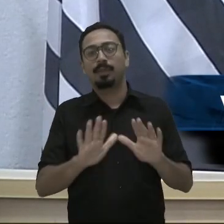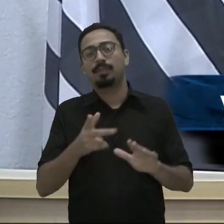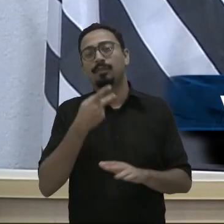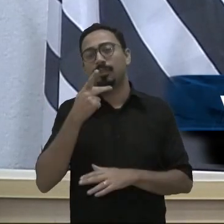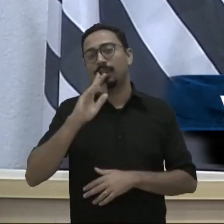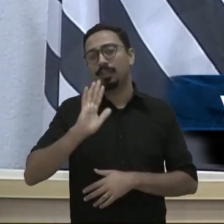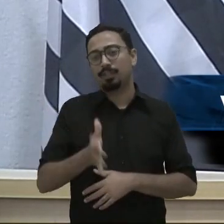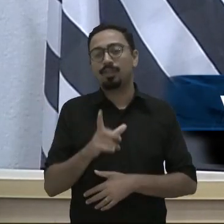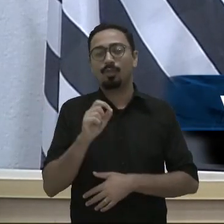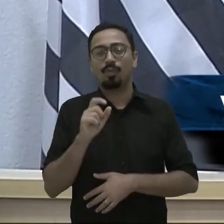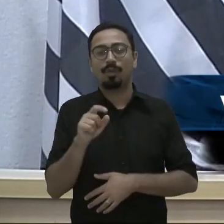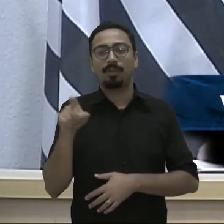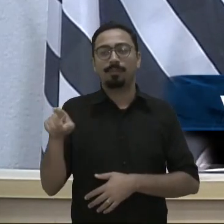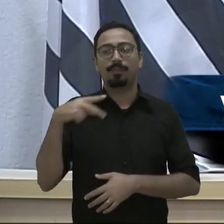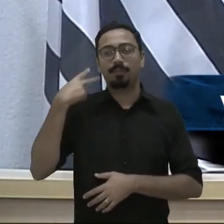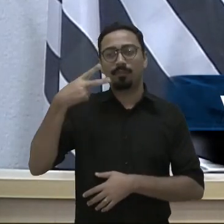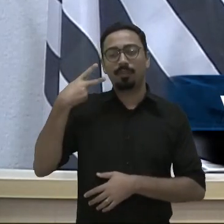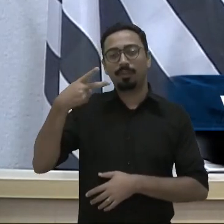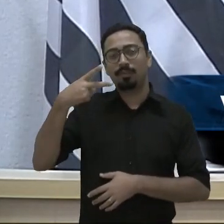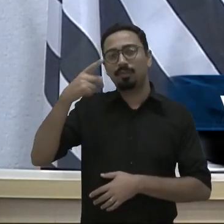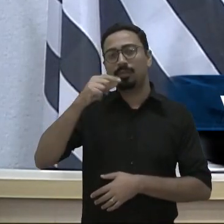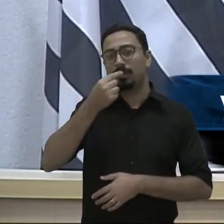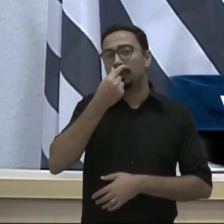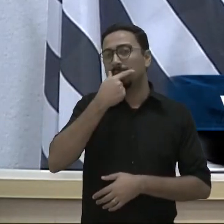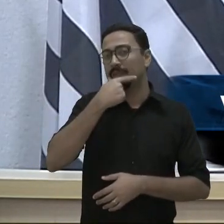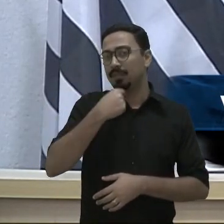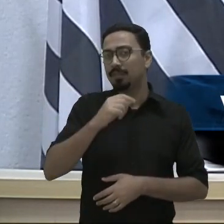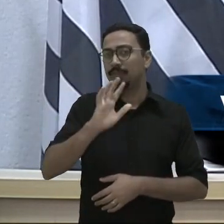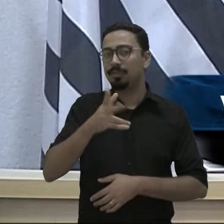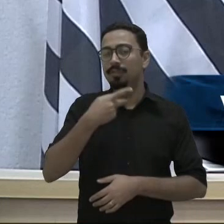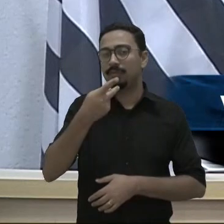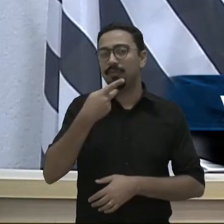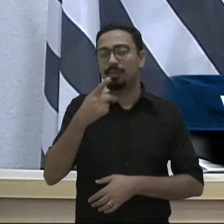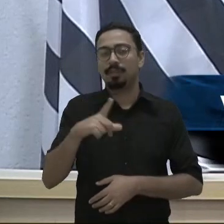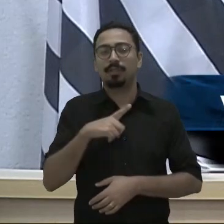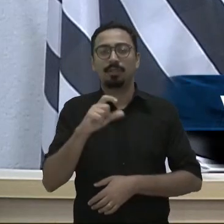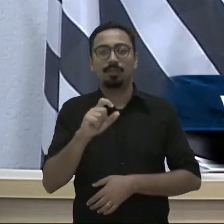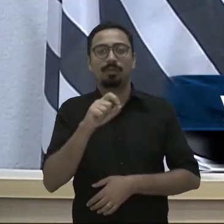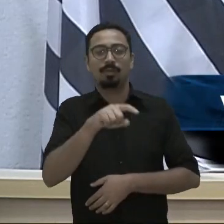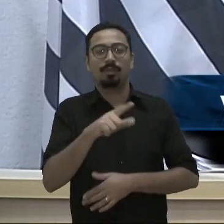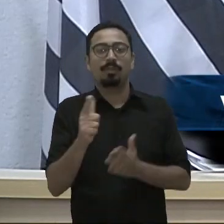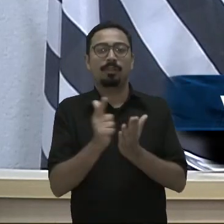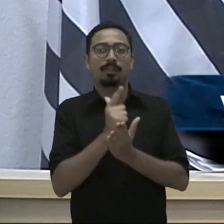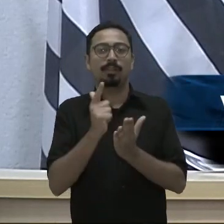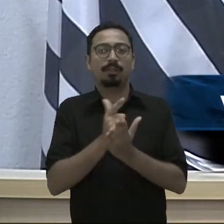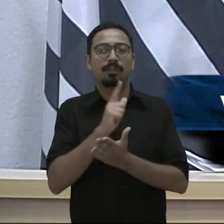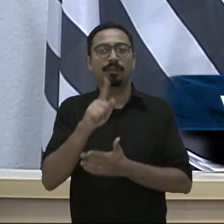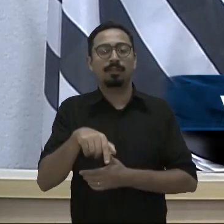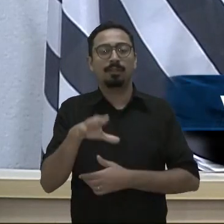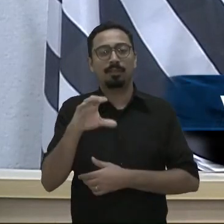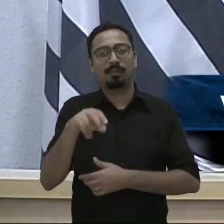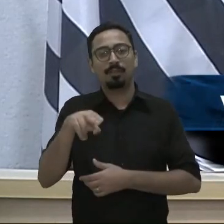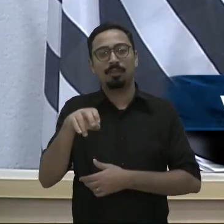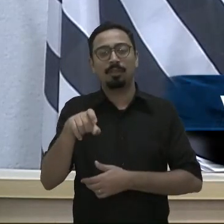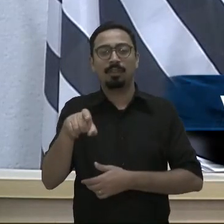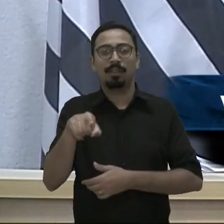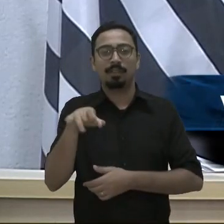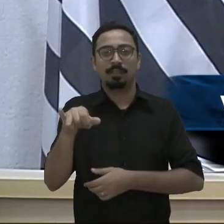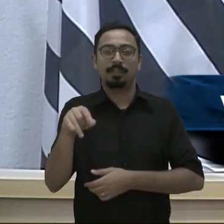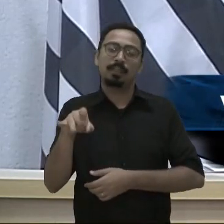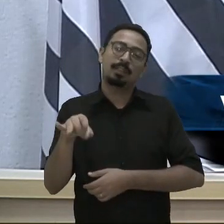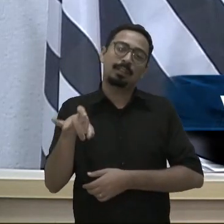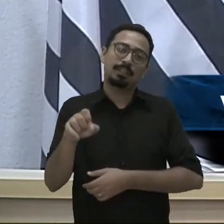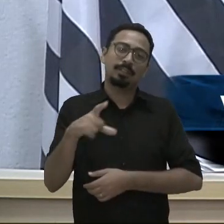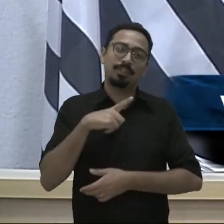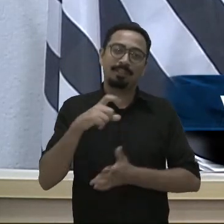Vereadores do Estado de São Paulo para discutir o futuro das cidades. Ela e o vereador Serginho estiveram no encontro no dia 16. Foram